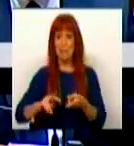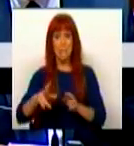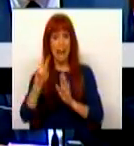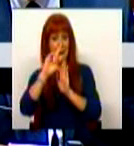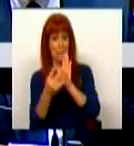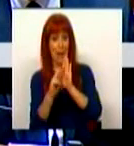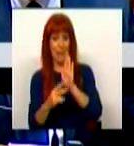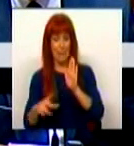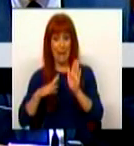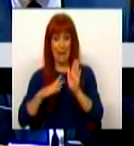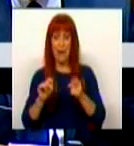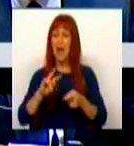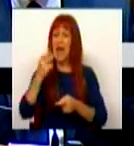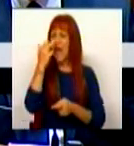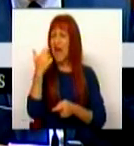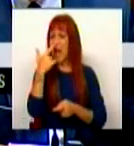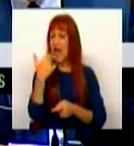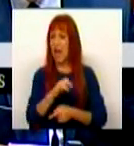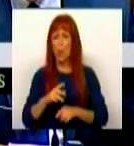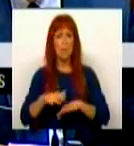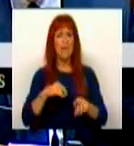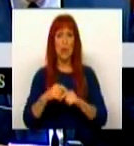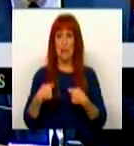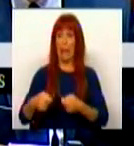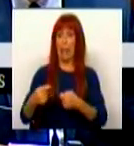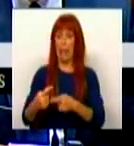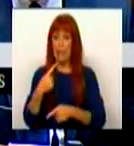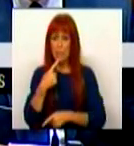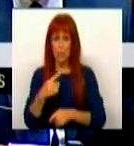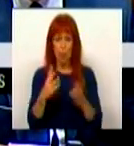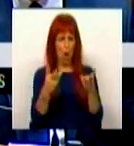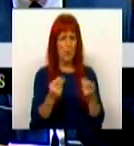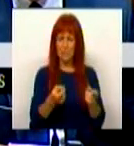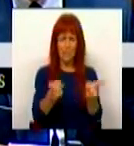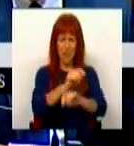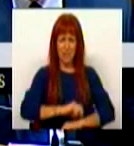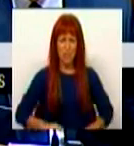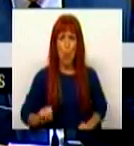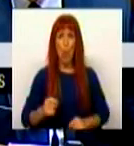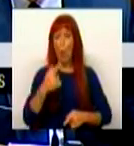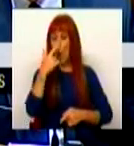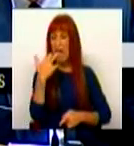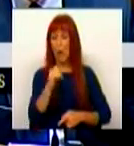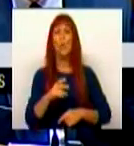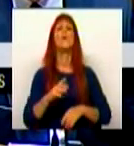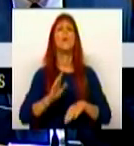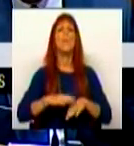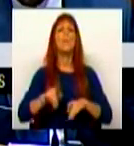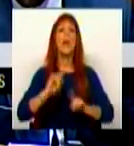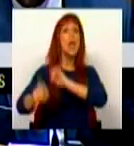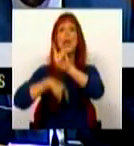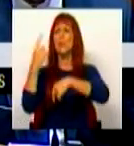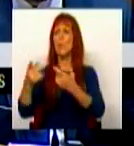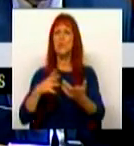retificativos, errar para justificar derrapagens orçamentais ou errar para